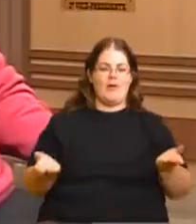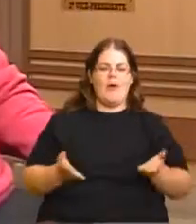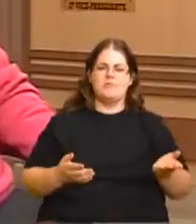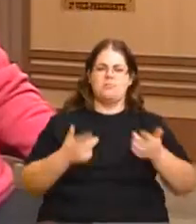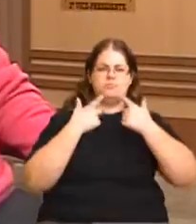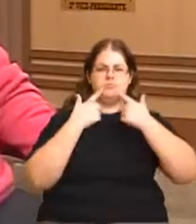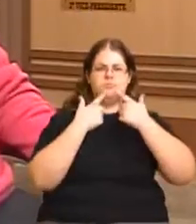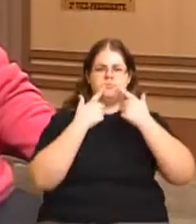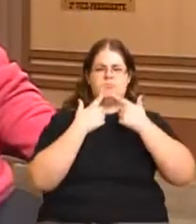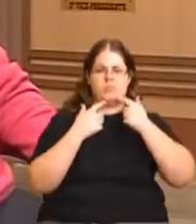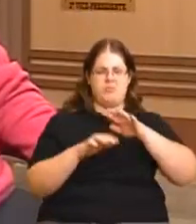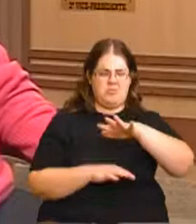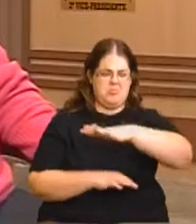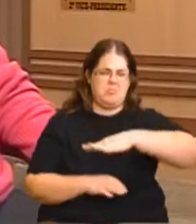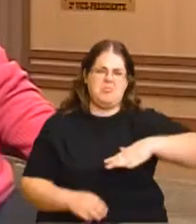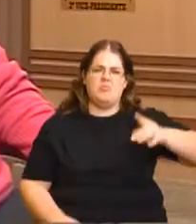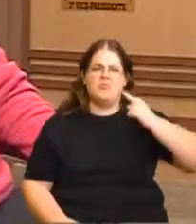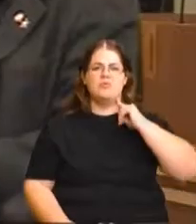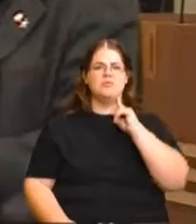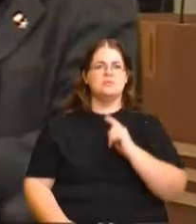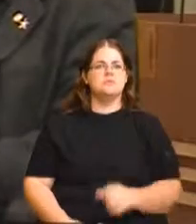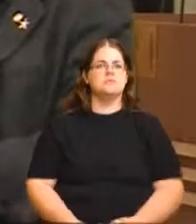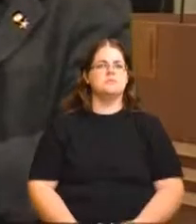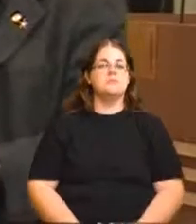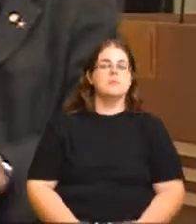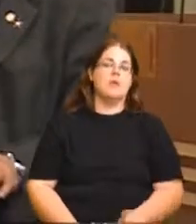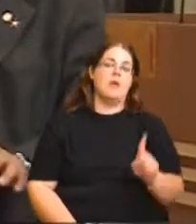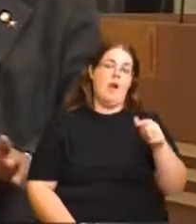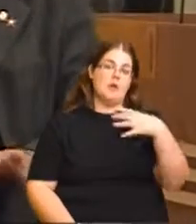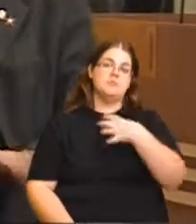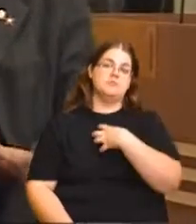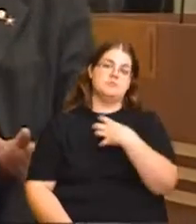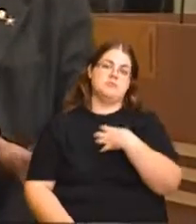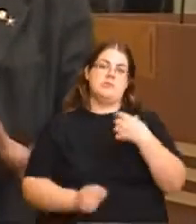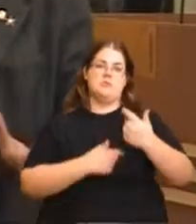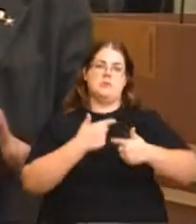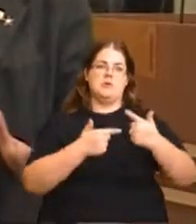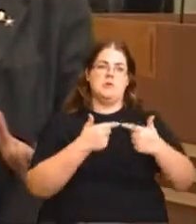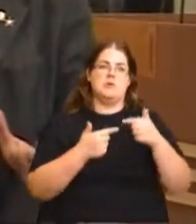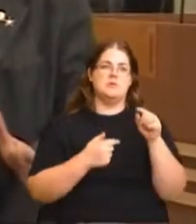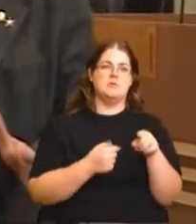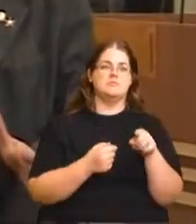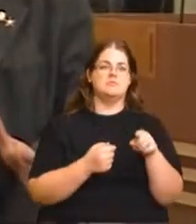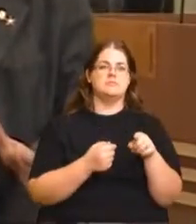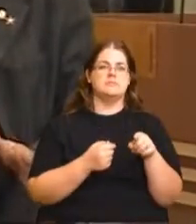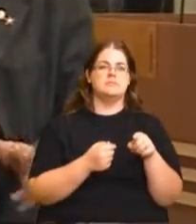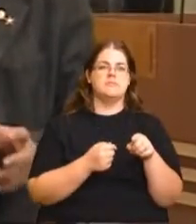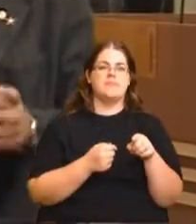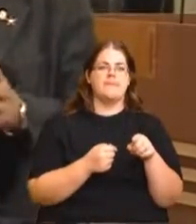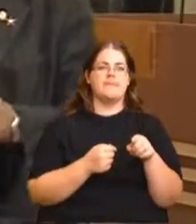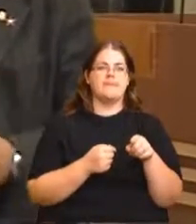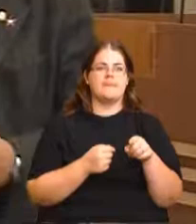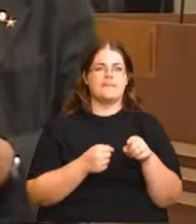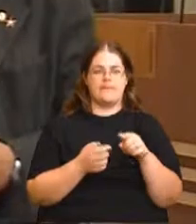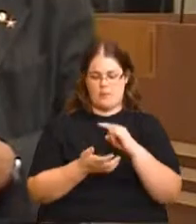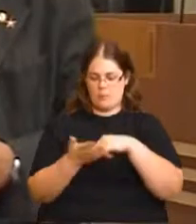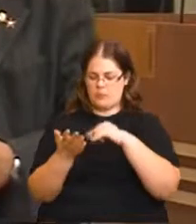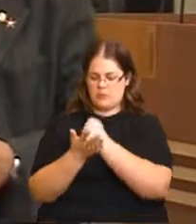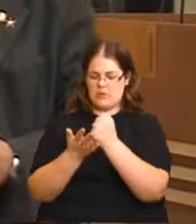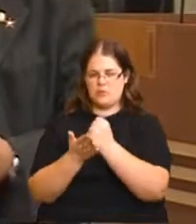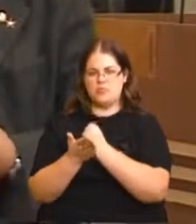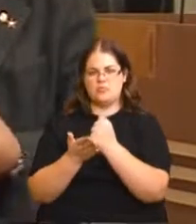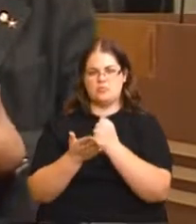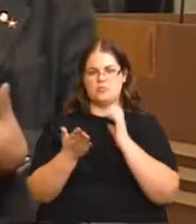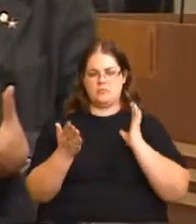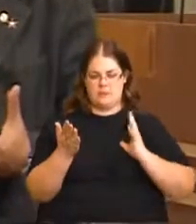a todo momento, né? São opções, né, Edson? Opções de trabalho é a forma de trabalhar. A nossa cidade, o tamanho do contrato da limpeza